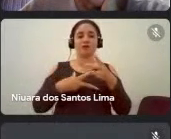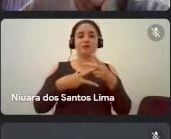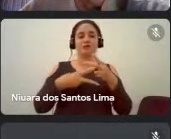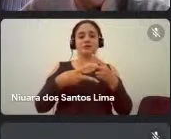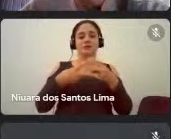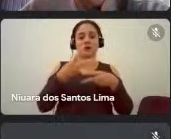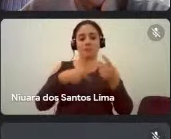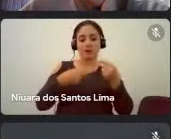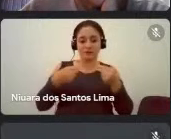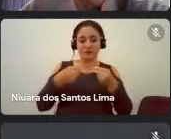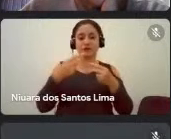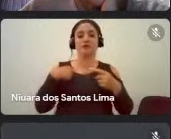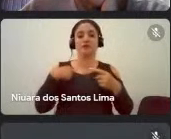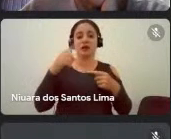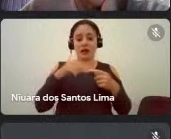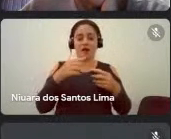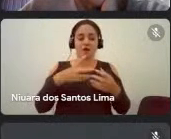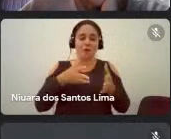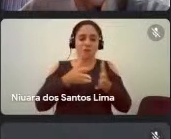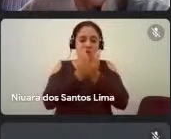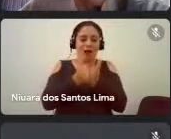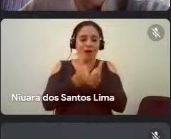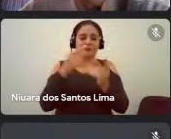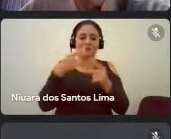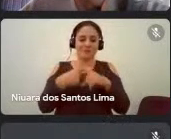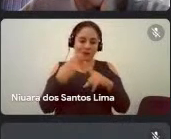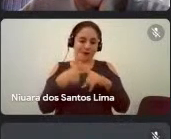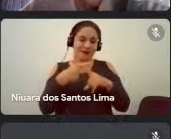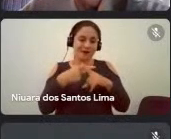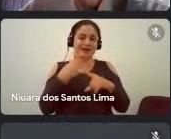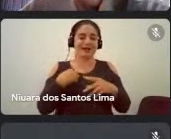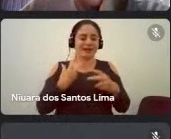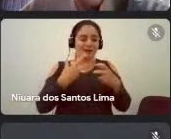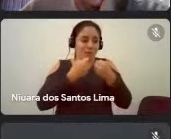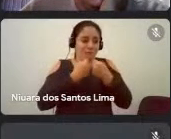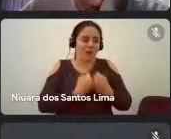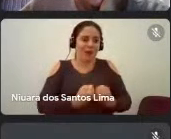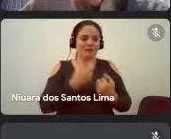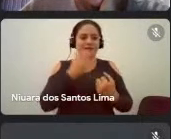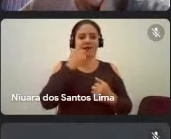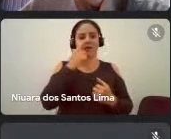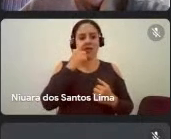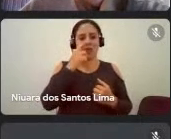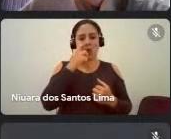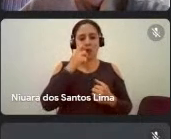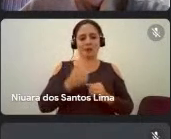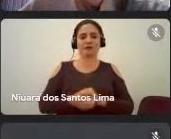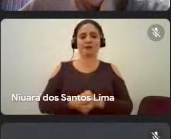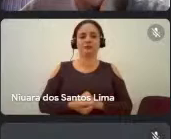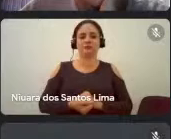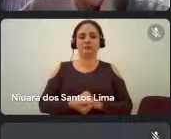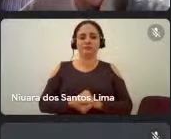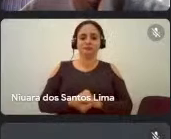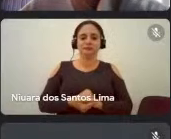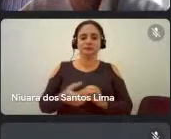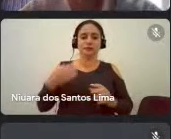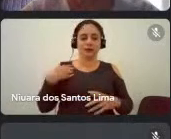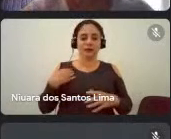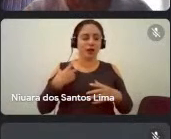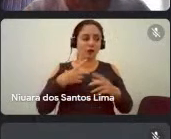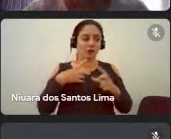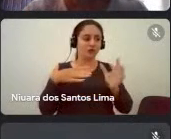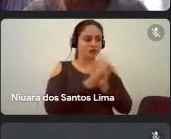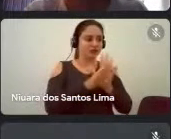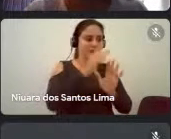barco, porque ainda são alguns quilinhos de amizade, morabeza, como dizemos em Cabo Verde. Ou seja, já eu cheguei como uma desconhecida, mas na minha